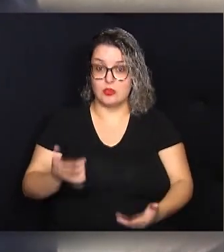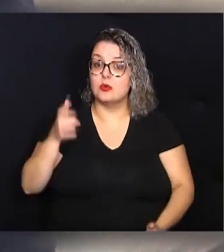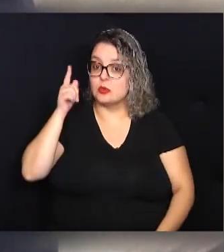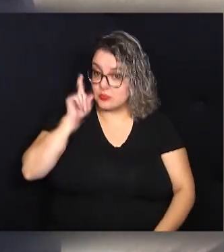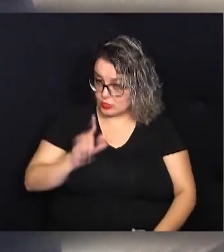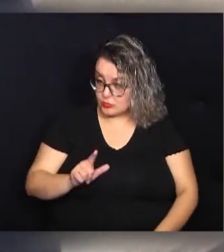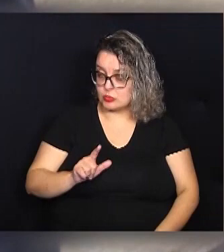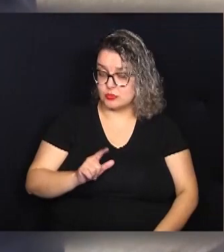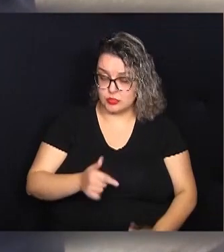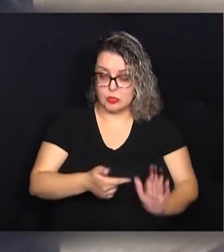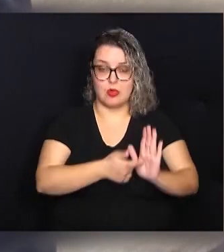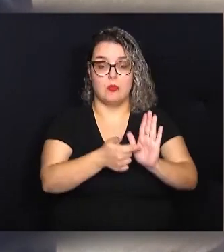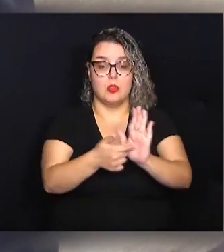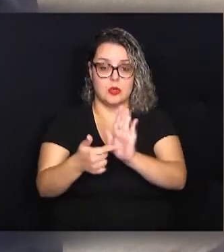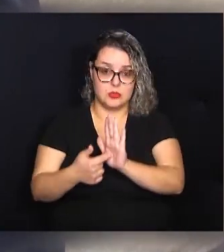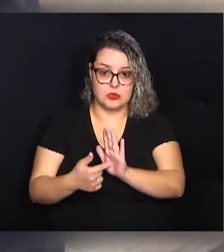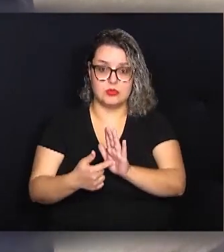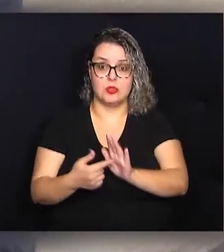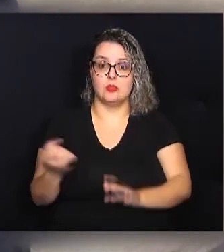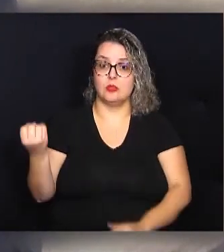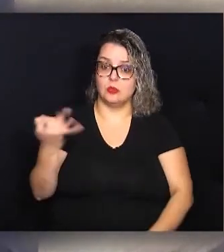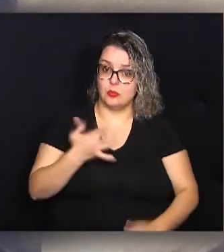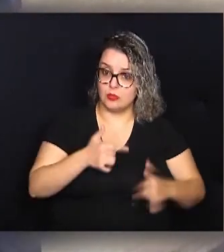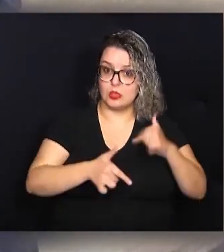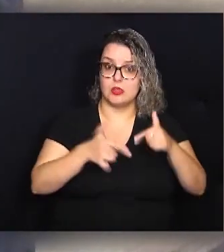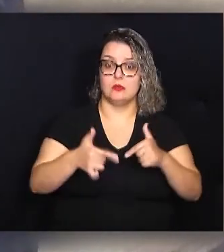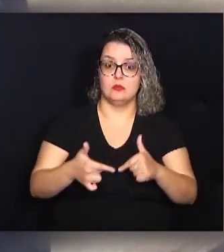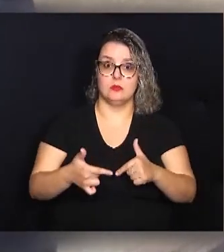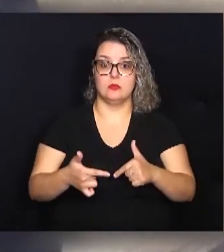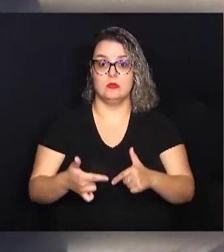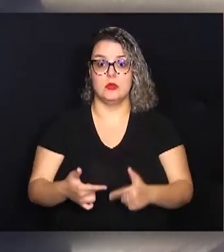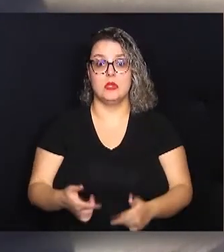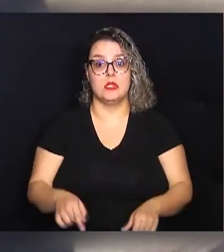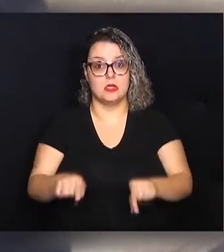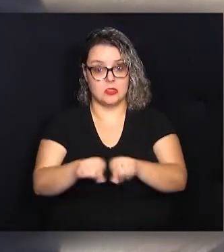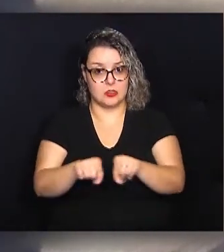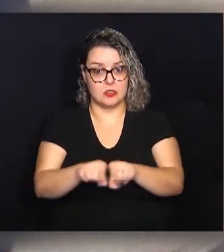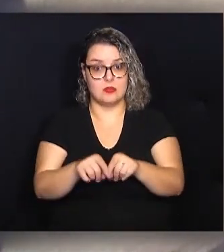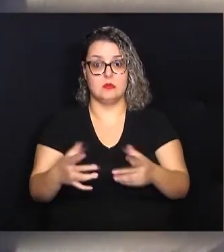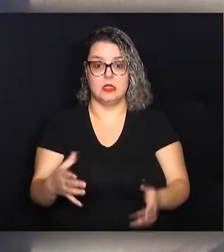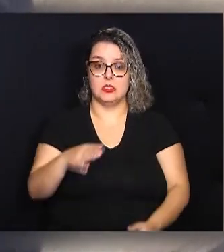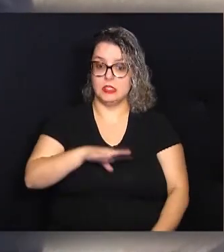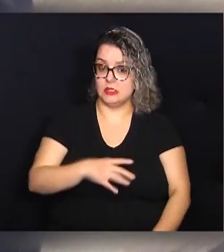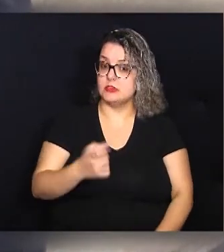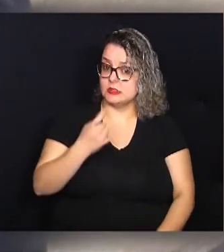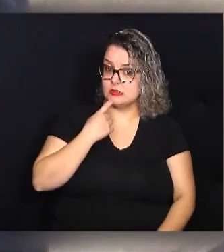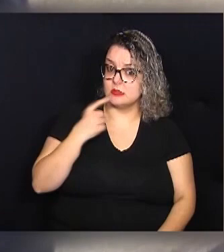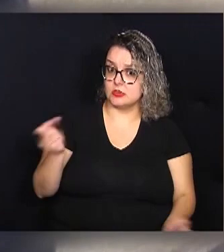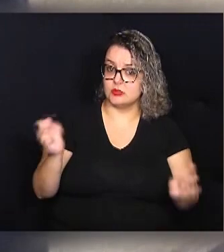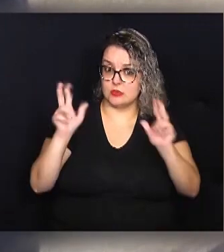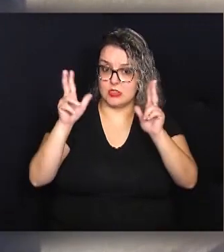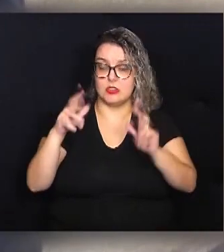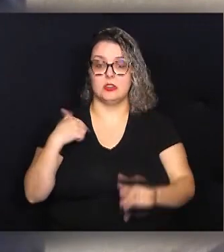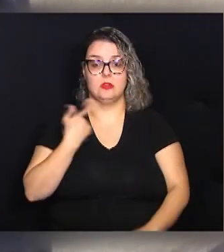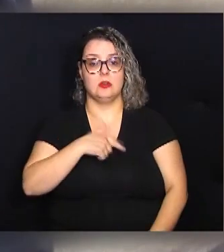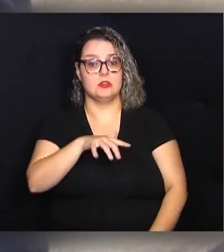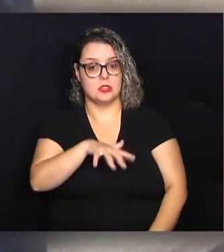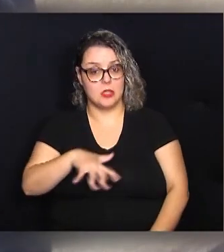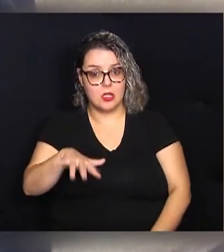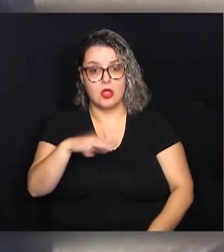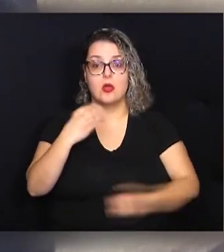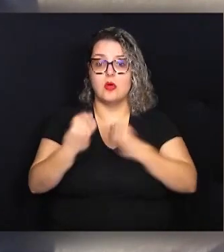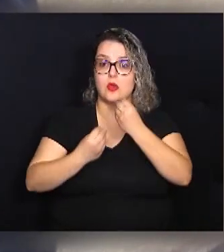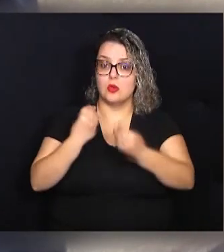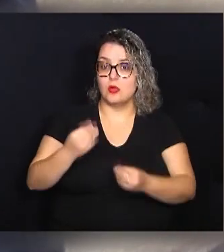demonstra hoje, né, o quanto eles têm trabalhado. E eu quis chamar até a questão da cidade de Campinas, da nossa região de Campinas, né, de como eles